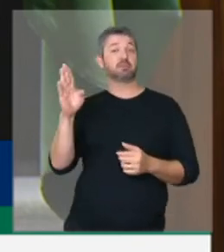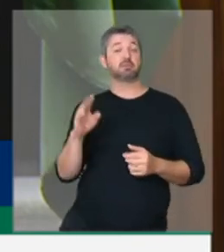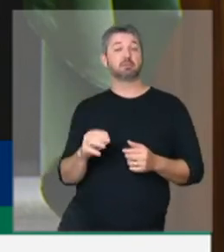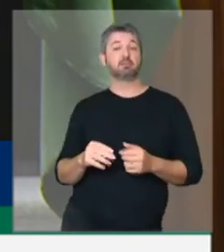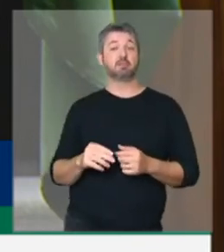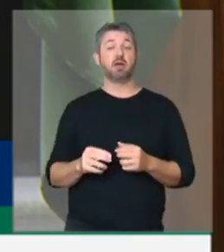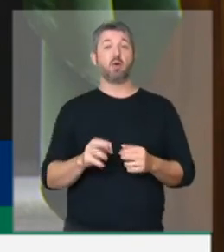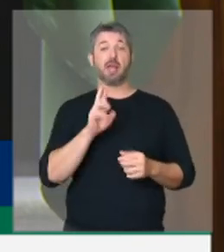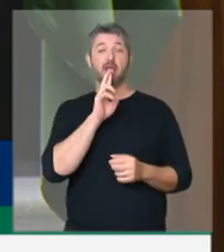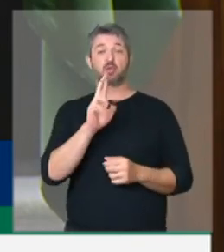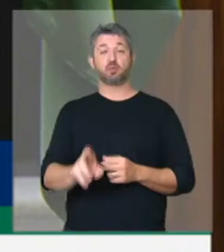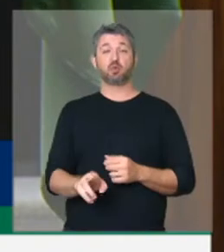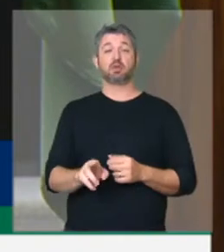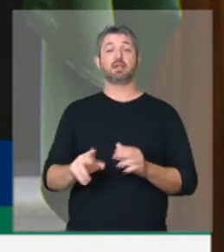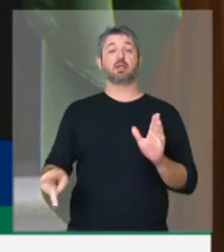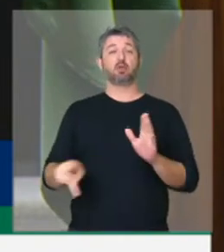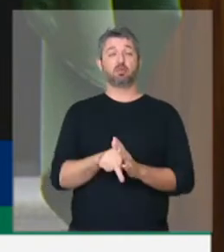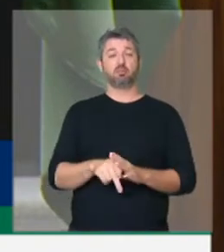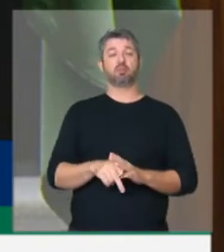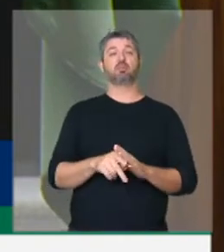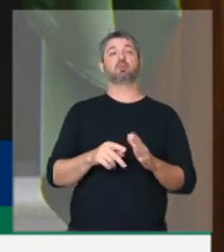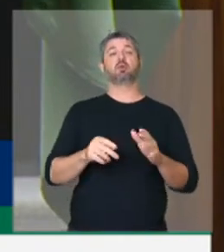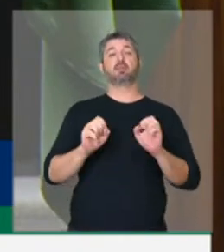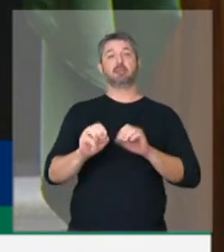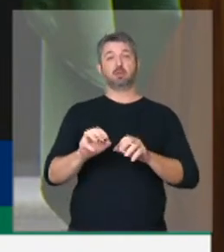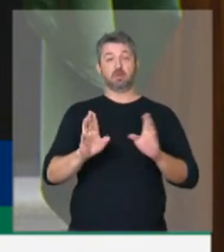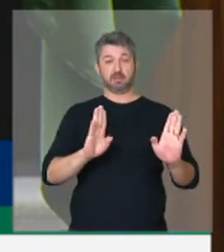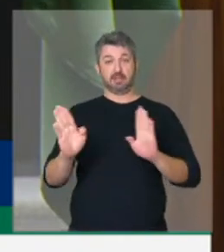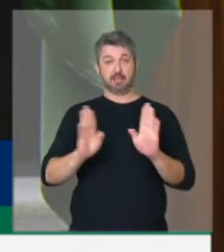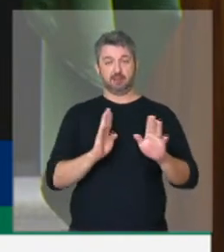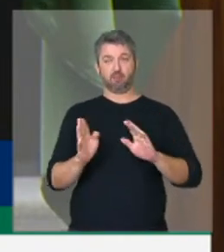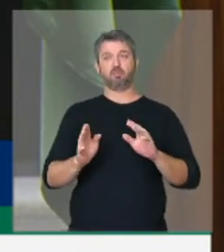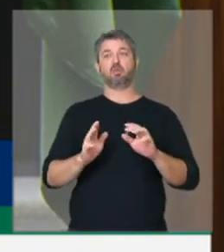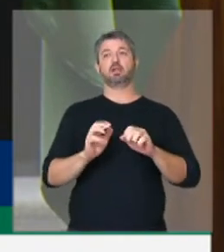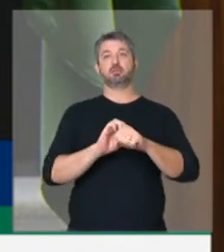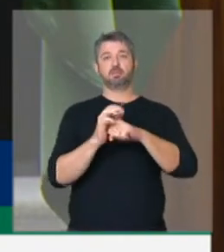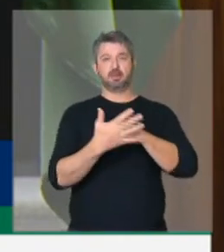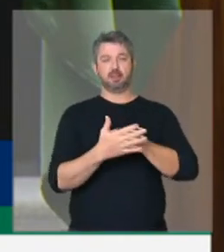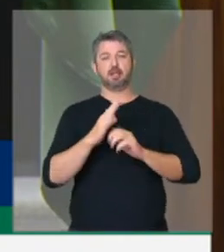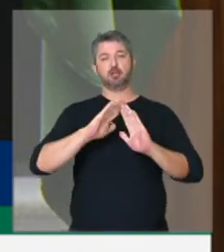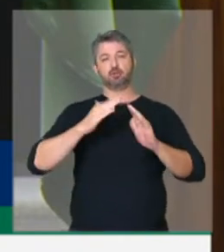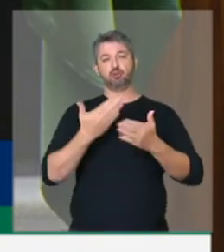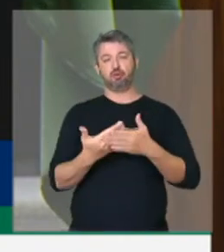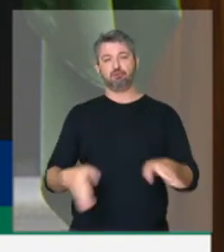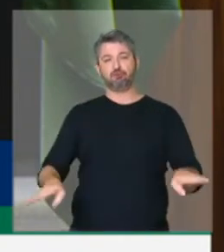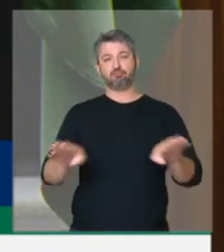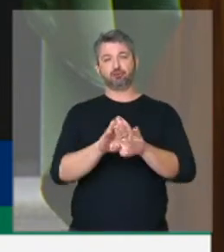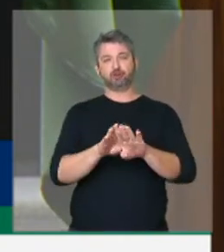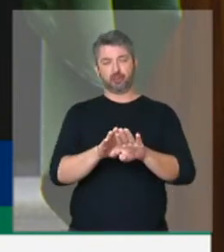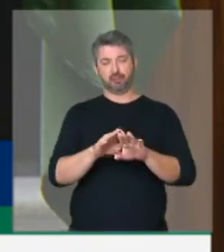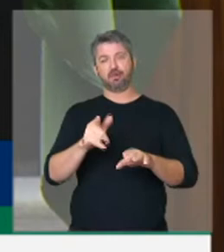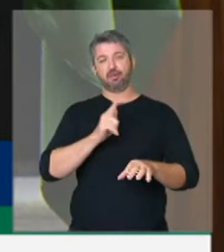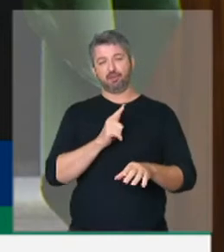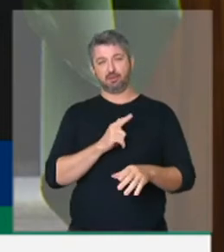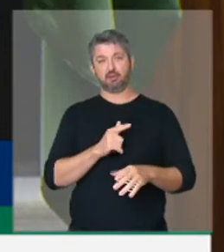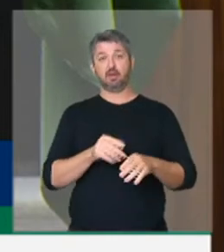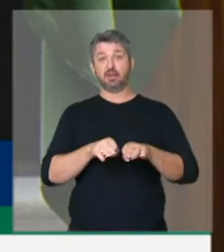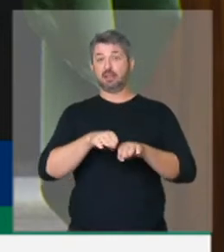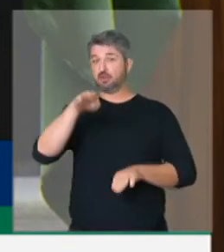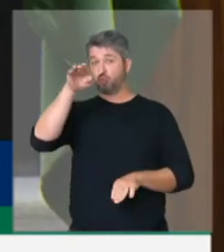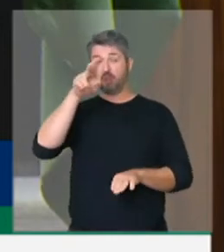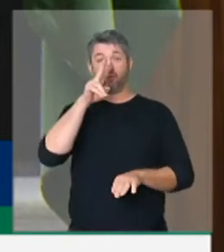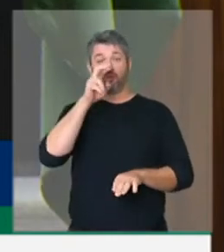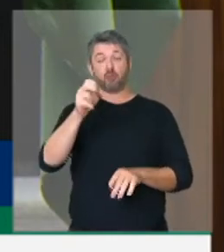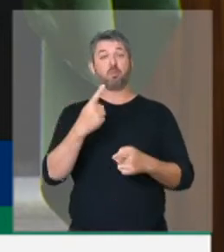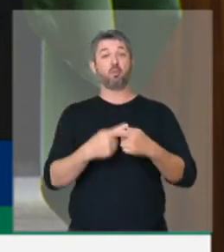resultados para a educação desse período de pandemia e das escolas fechadas. o aumento da desigualdade, porque enquanto